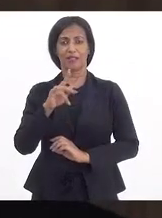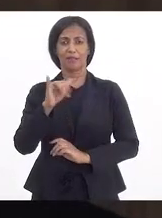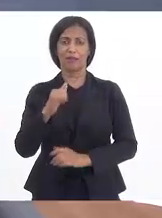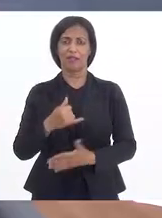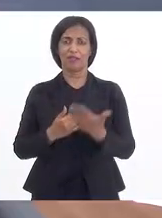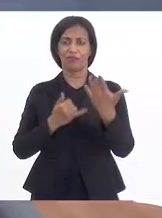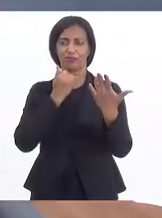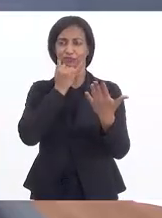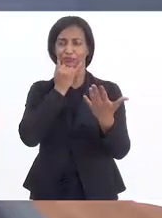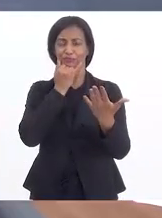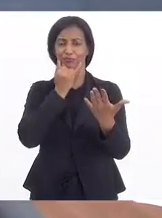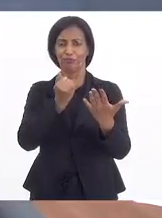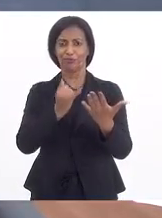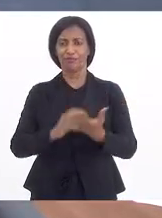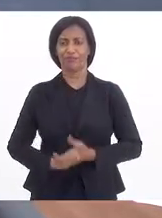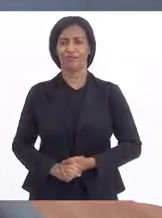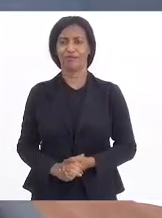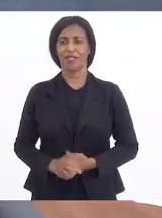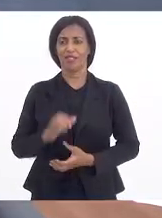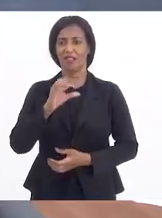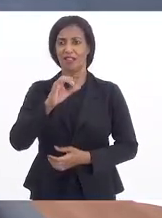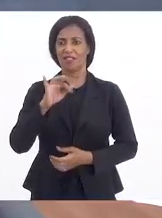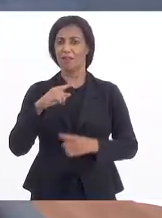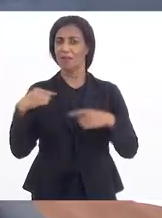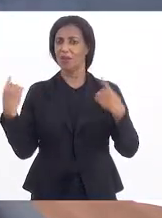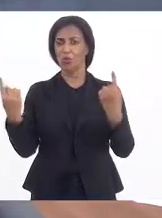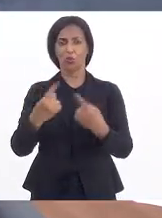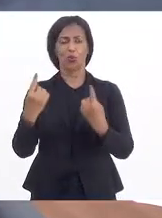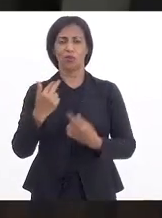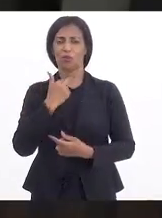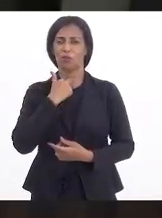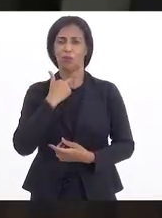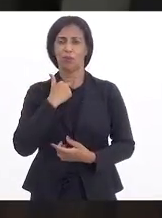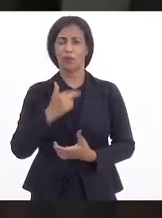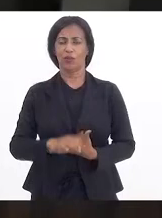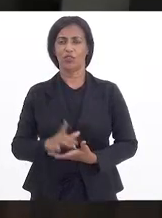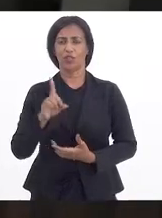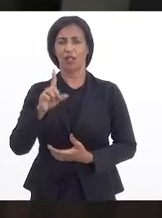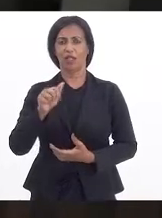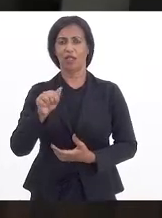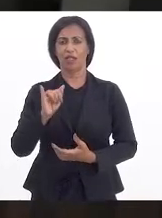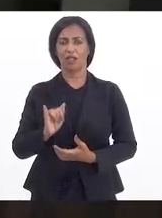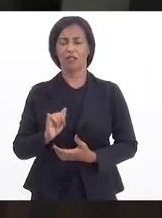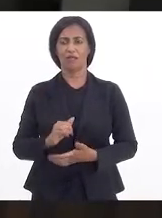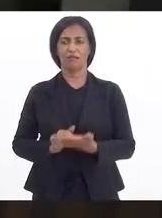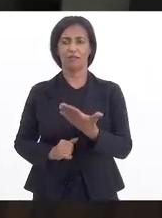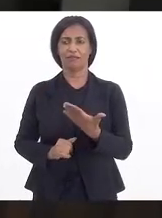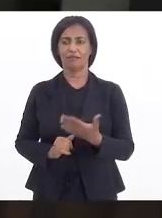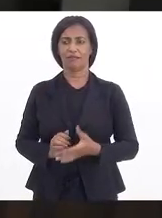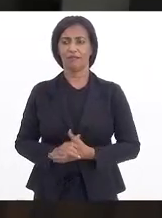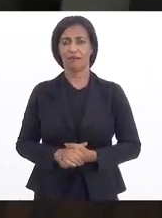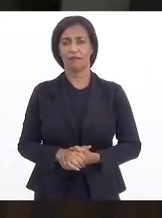verdade eu sou CP inteira está impedida que tá da Dani Monteiro